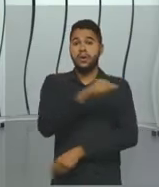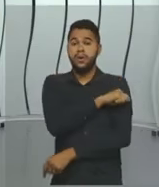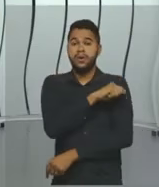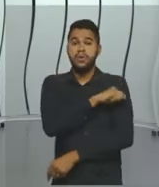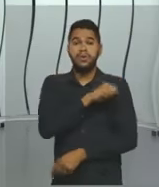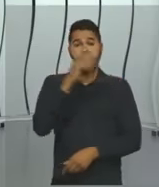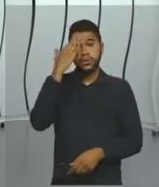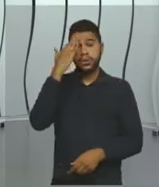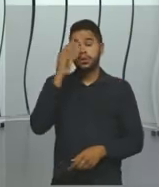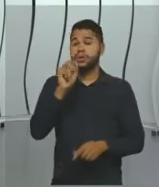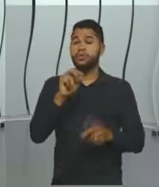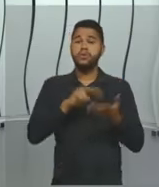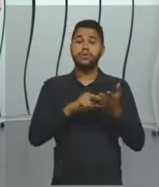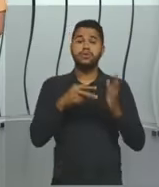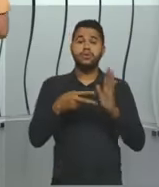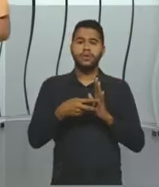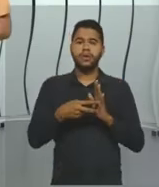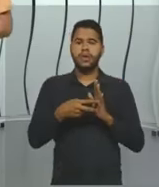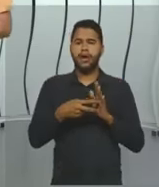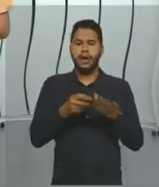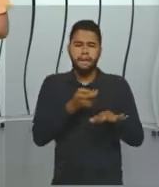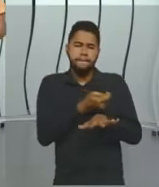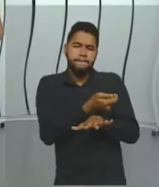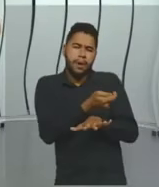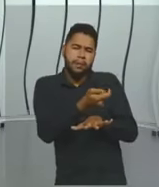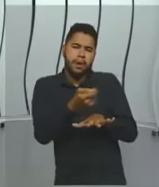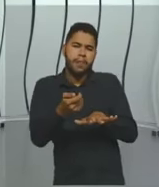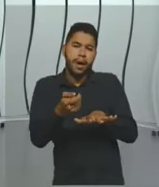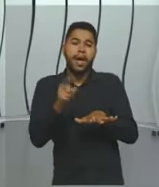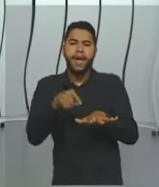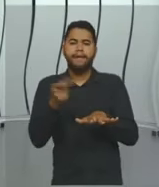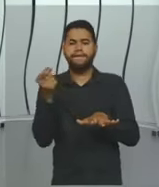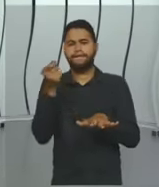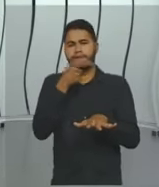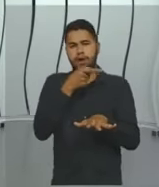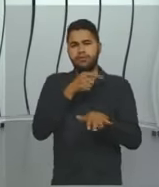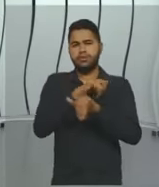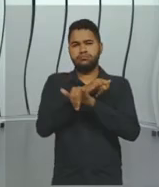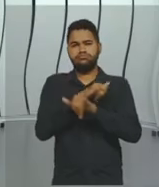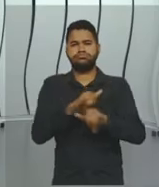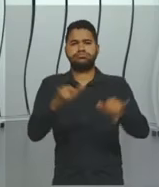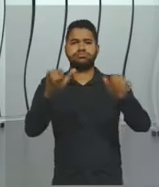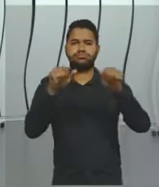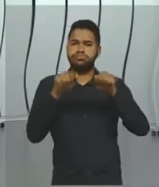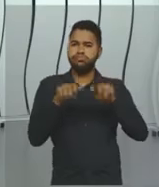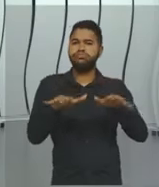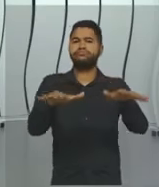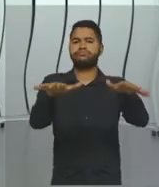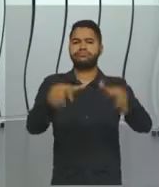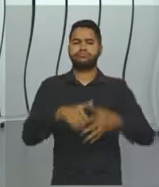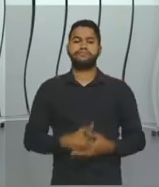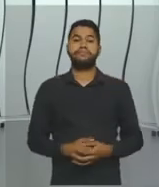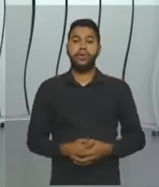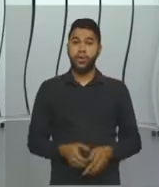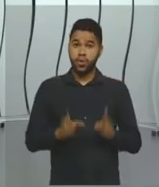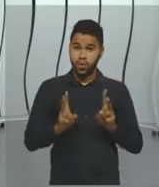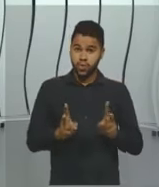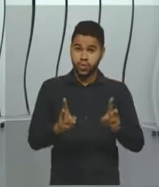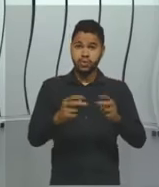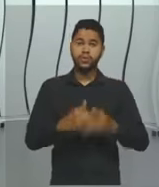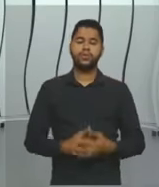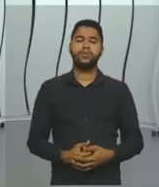que significa a fake news, que é uma notícia falsa, ok? Continuando